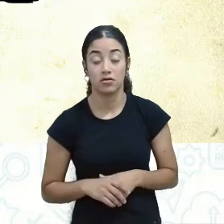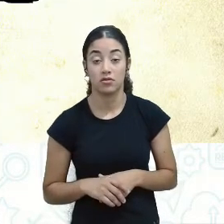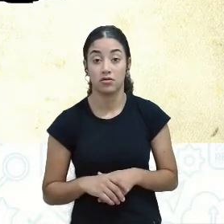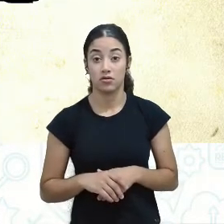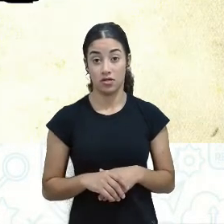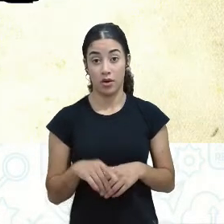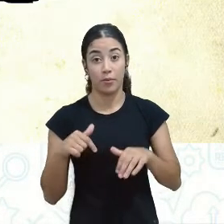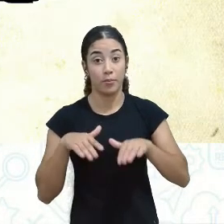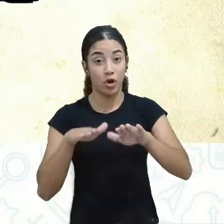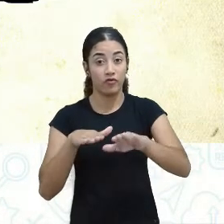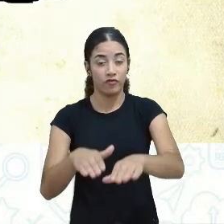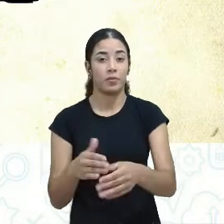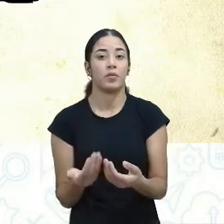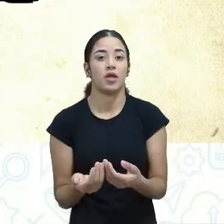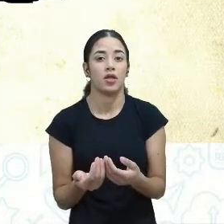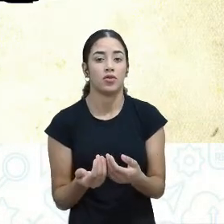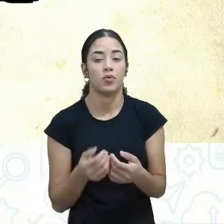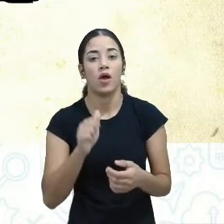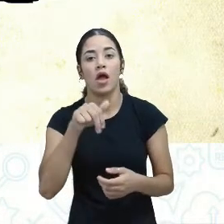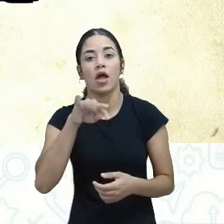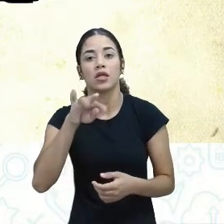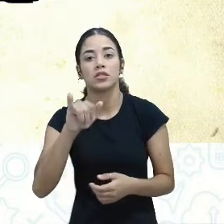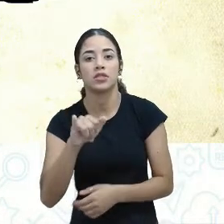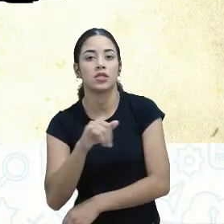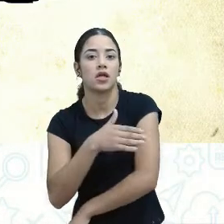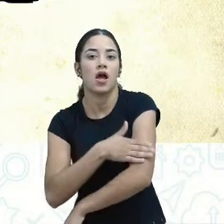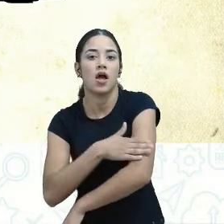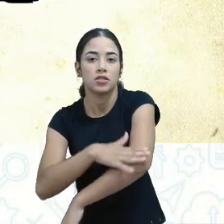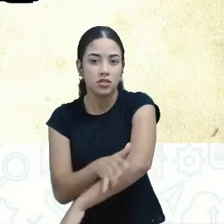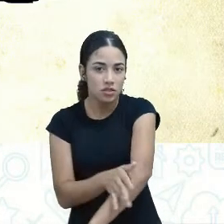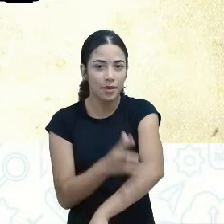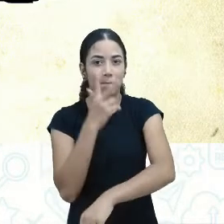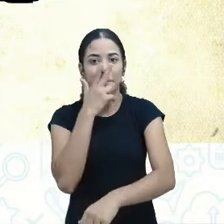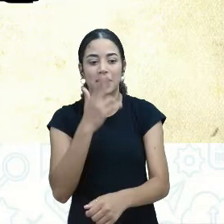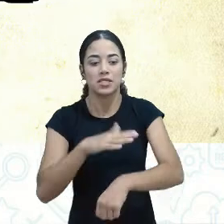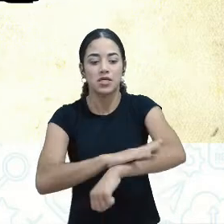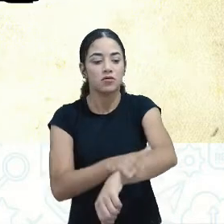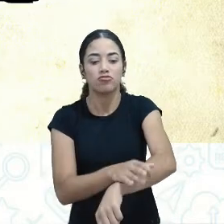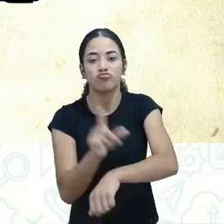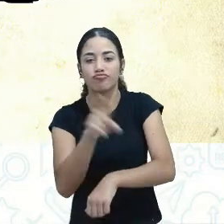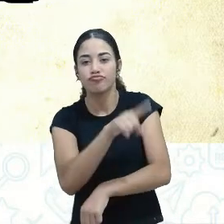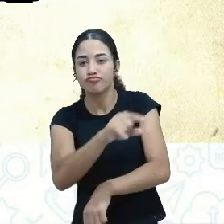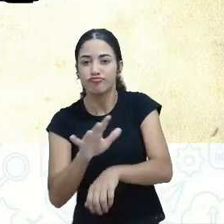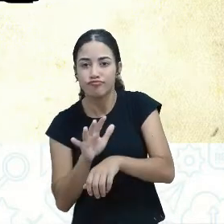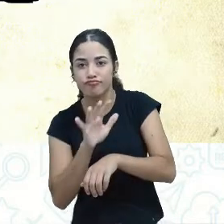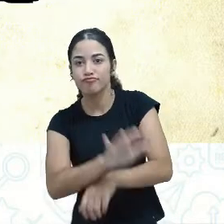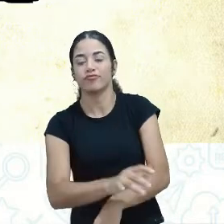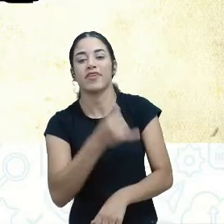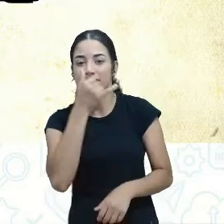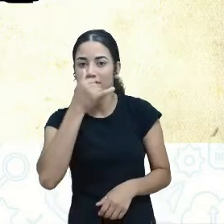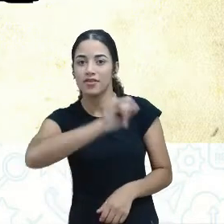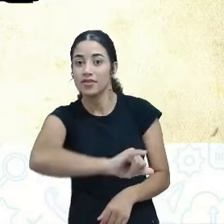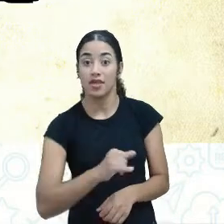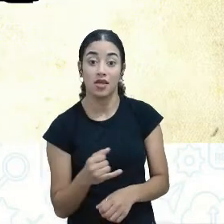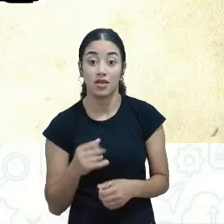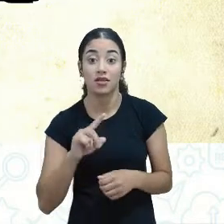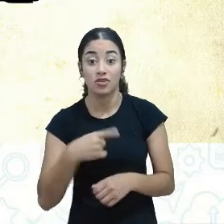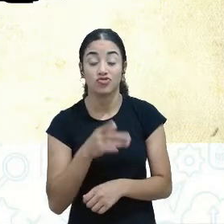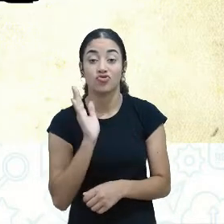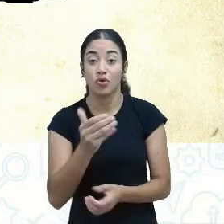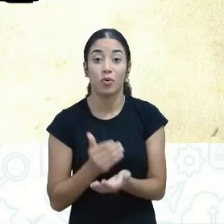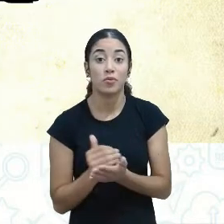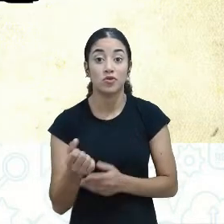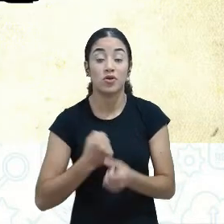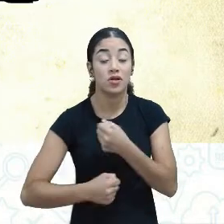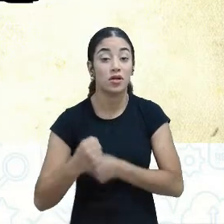um movimento antirracista no Brasil, né? Quebrando o preconceito, construído desde 1500, o que a gente estava falando.